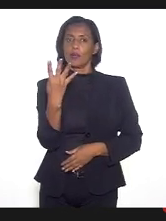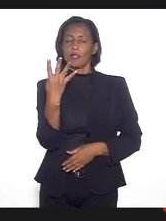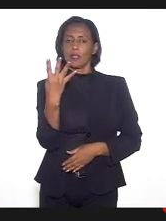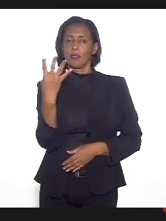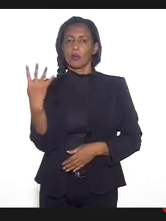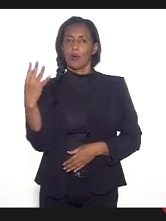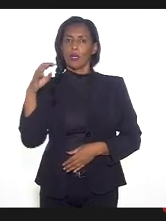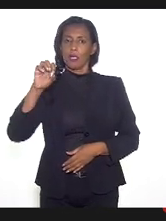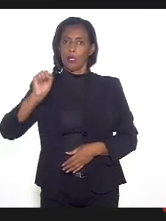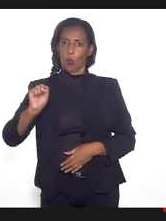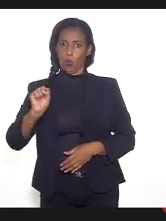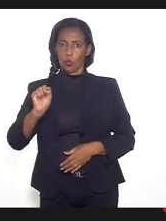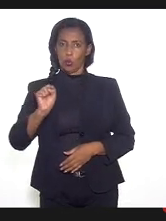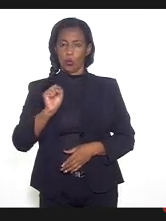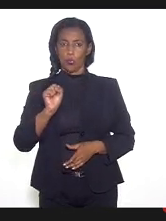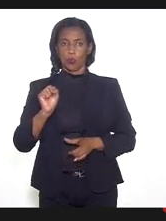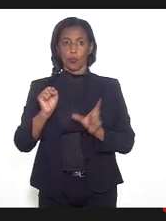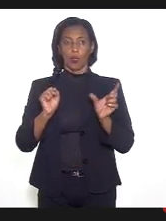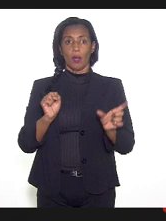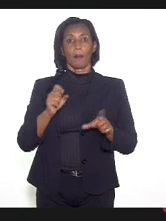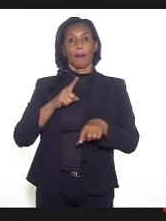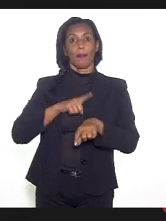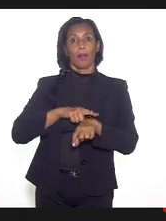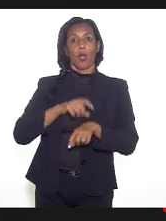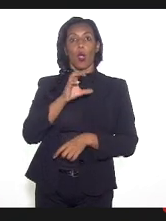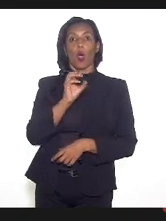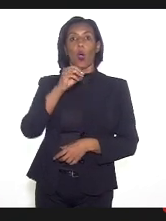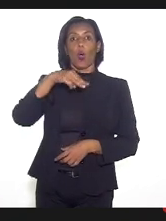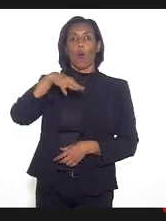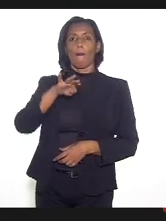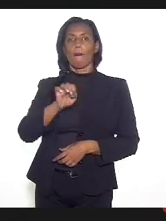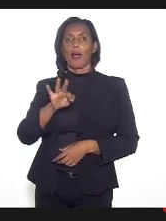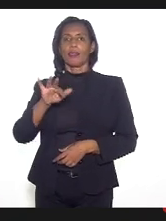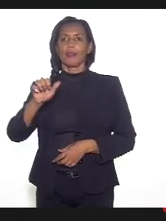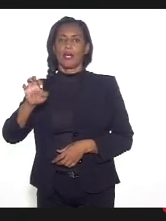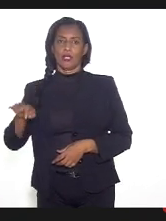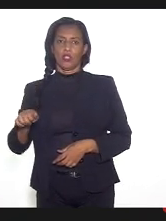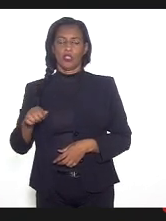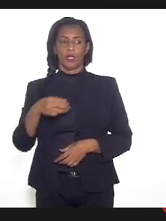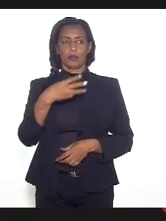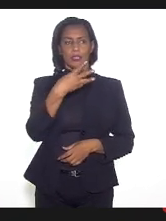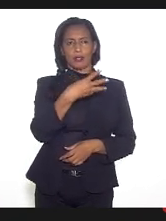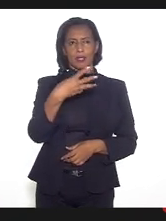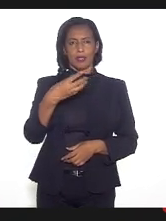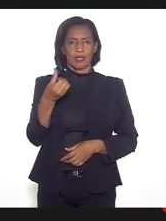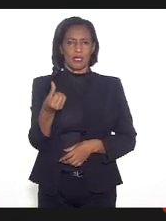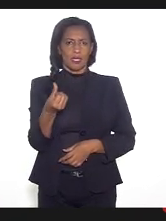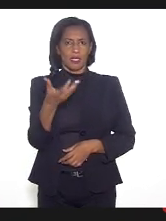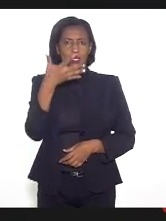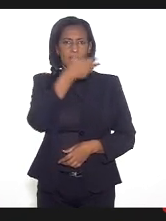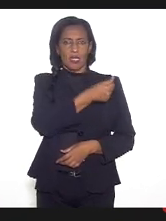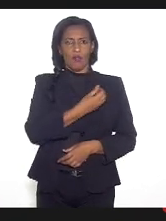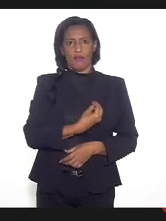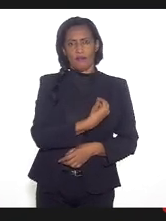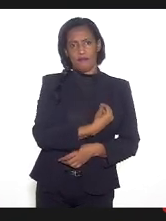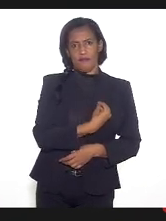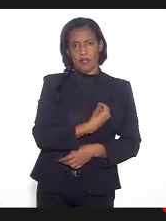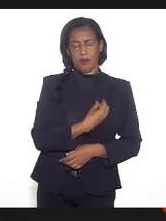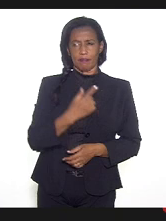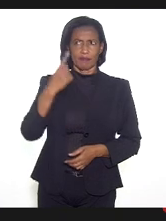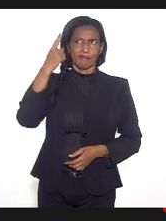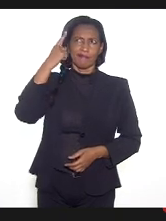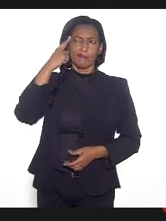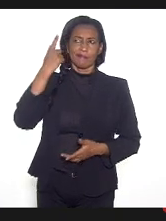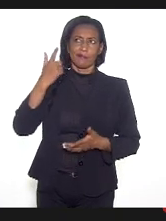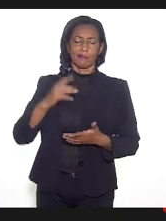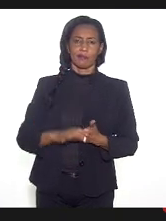1.448 combatentes para cargo de temporário e 336 guarda-vidas, né? Então, o que a gente pensa é o seguinte, que basicamente